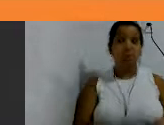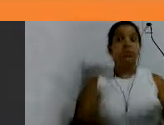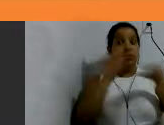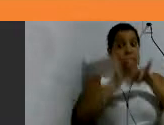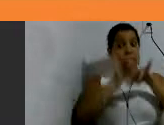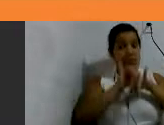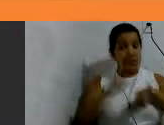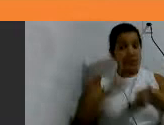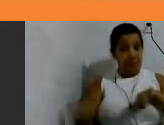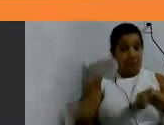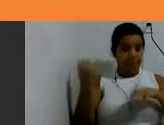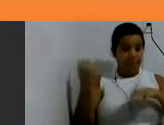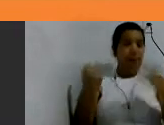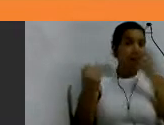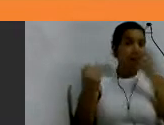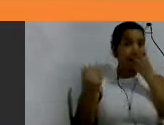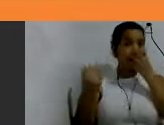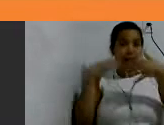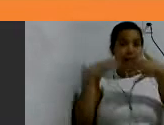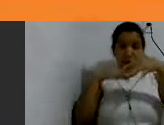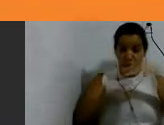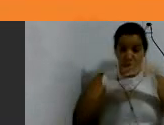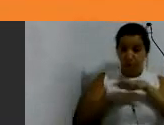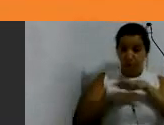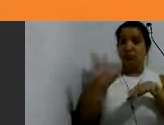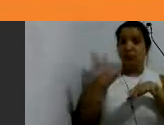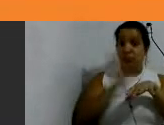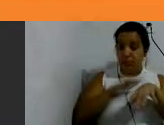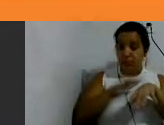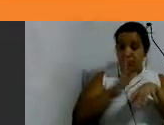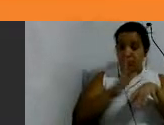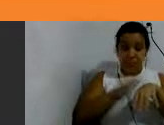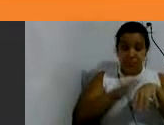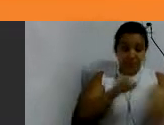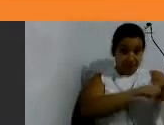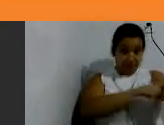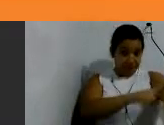cão, como ele é o nosso reservatório e tem um parasitismo cutâneo elevado,